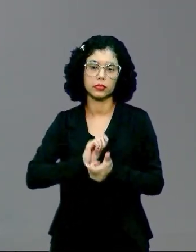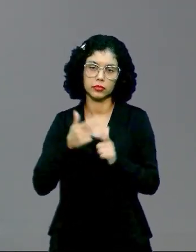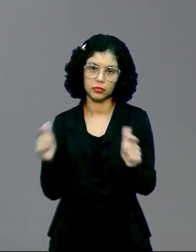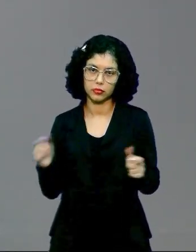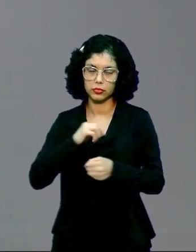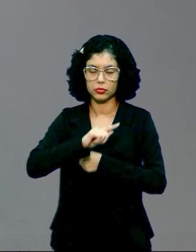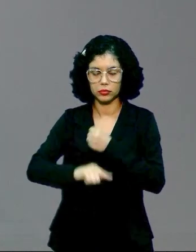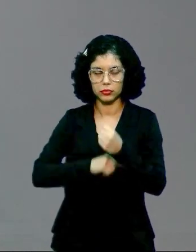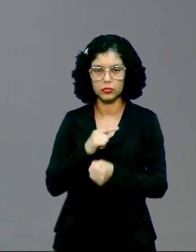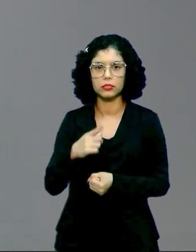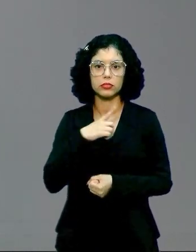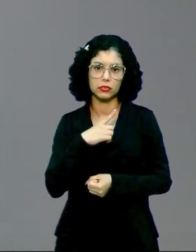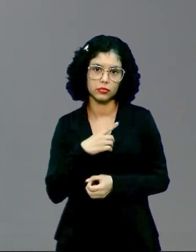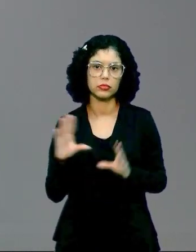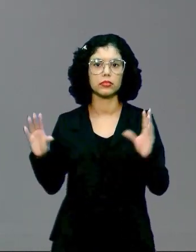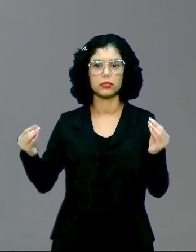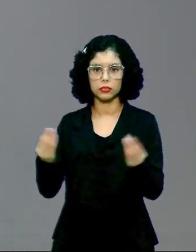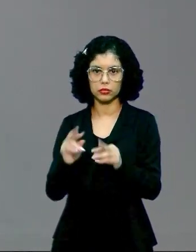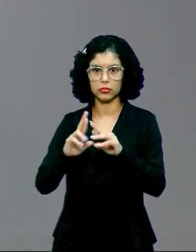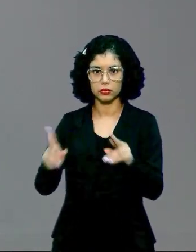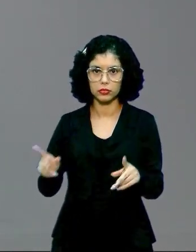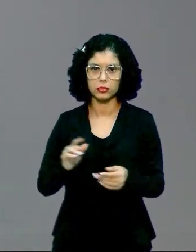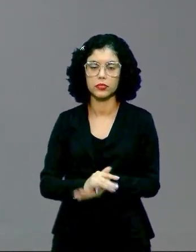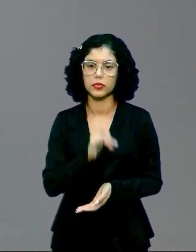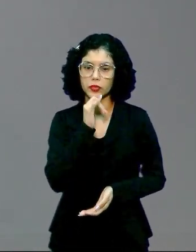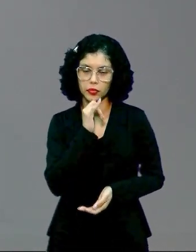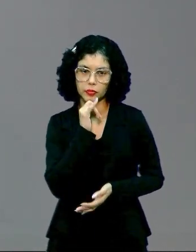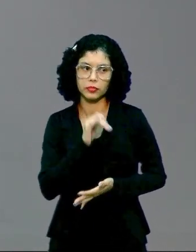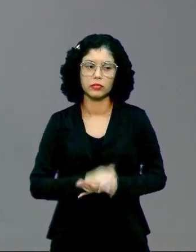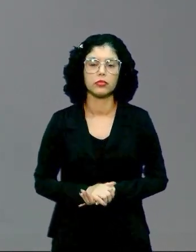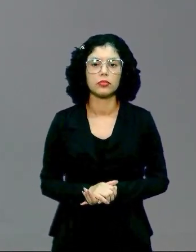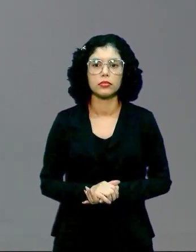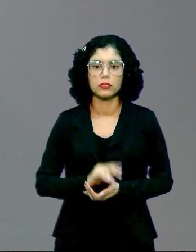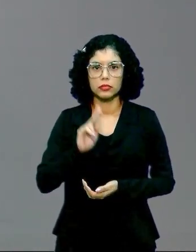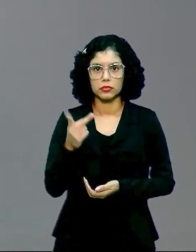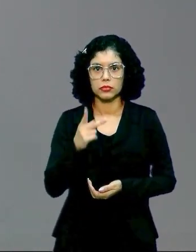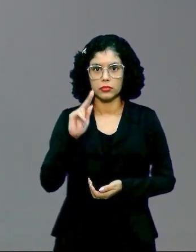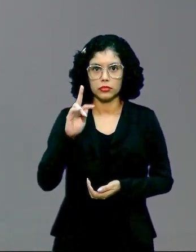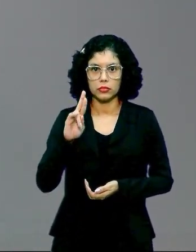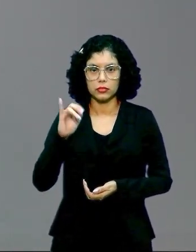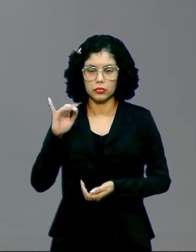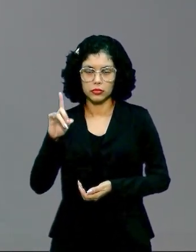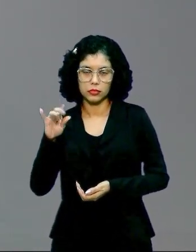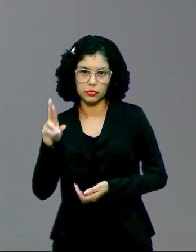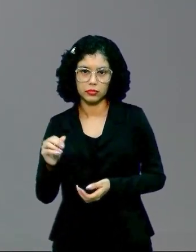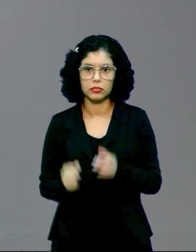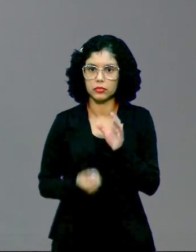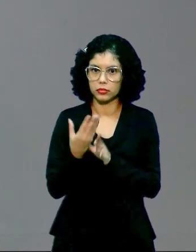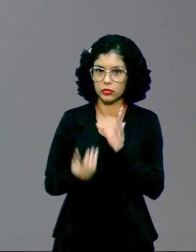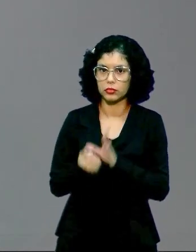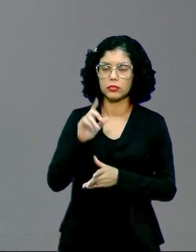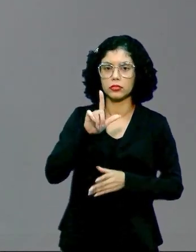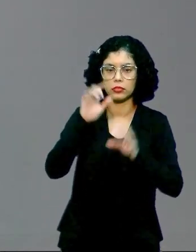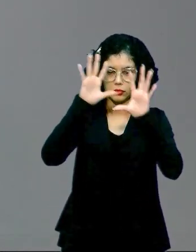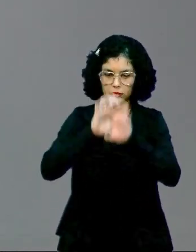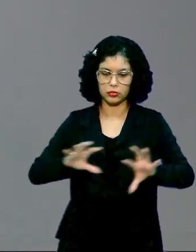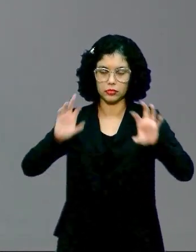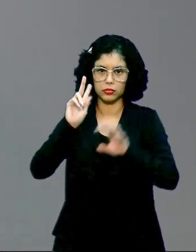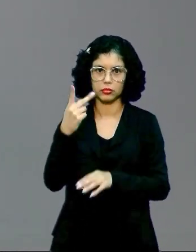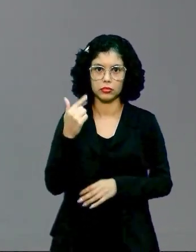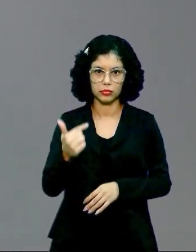desses átomos, nós teremos substâncias diferentes. Por exemplo, hidrogênio com hidrogênio produz gás hidrogênio,